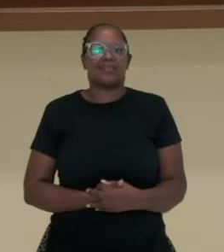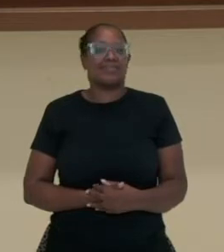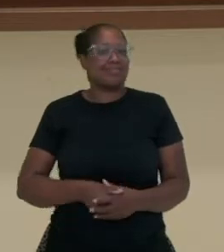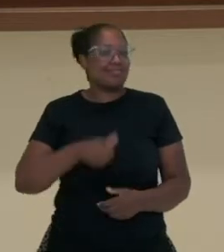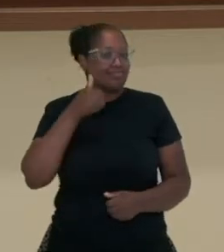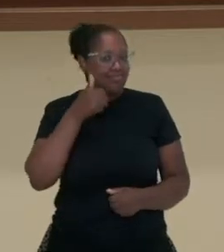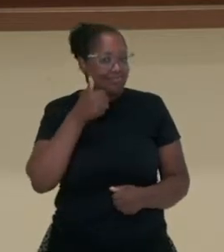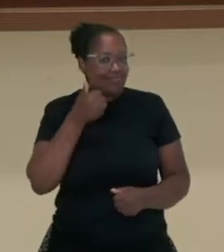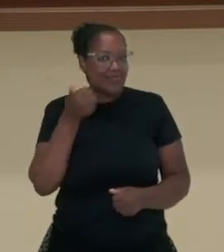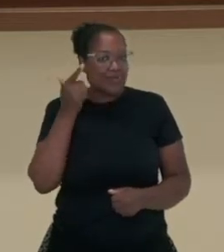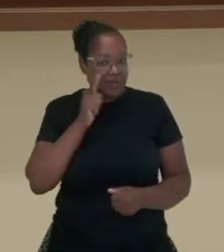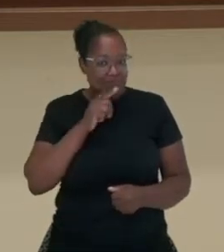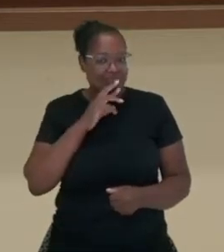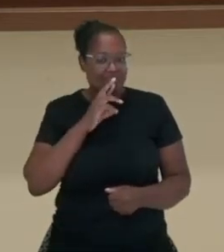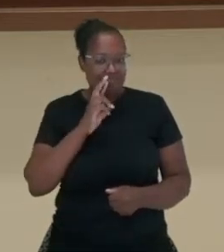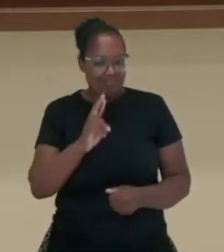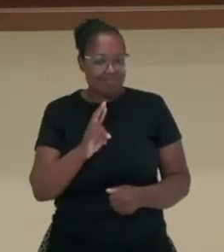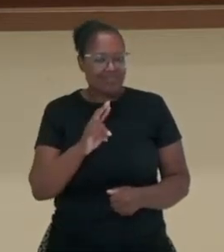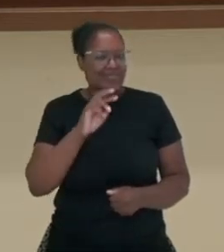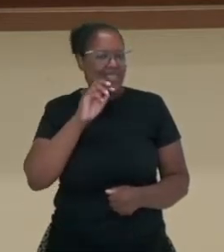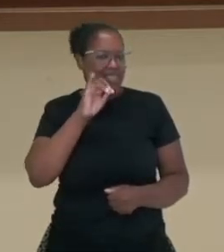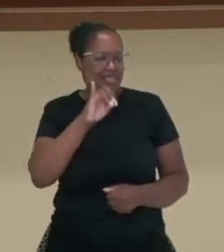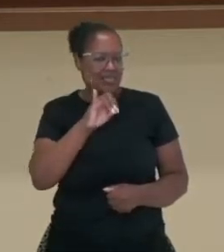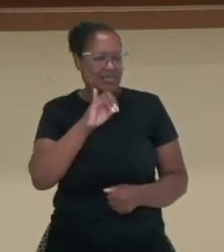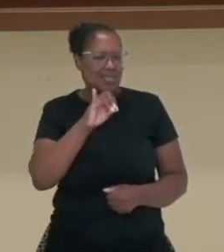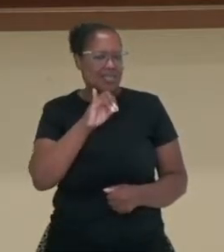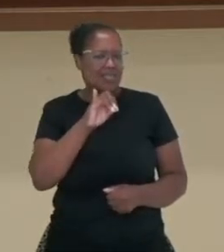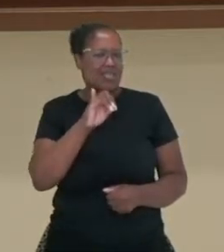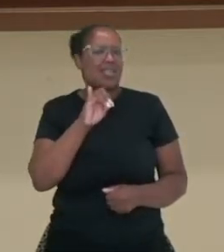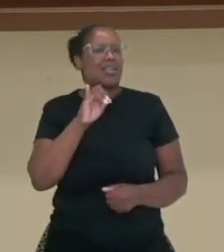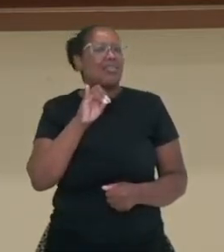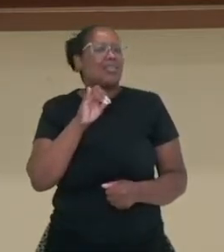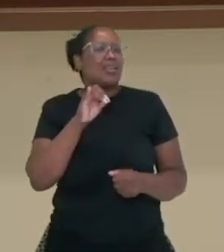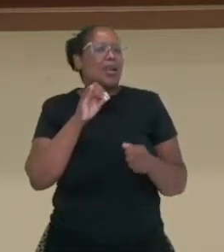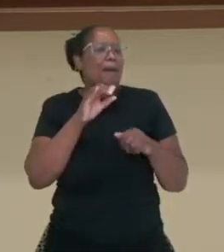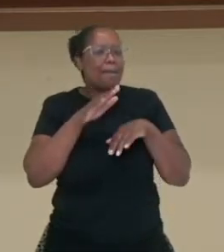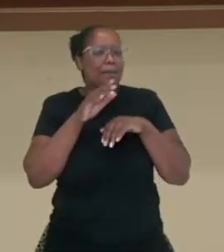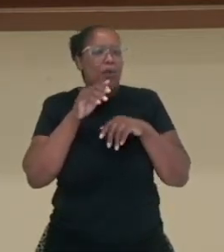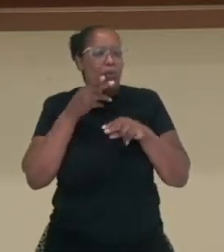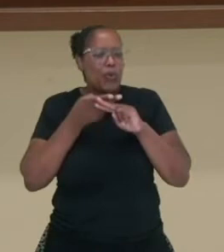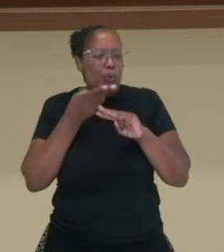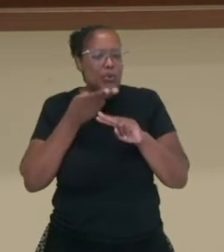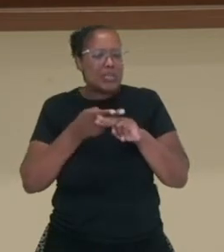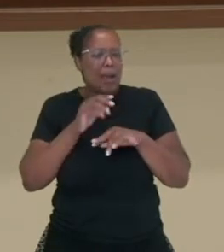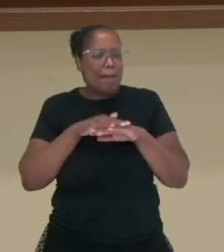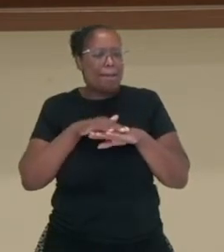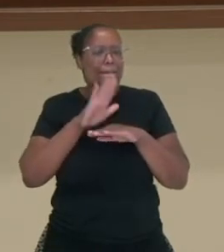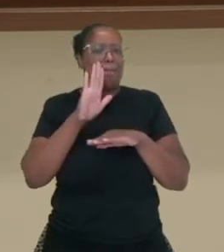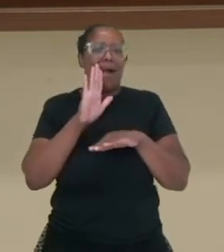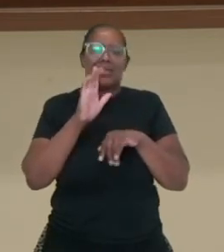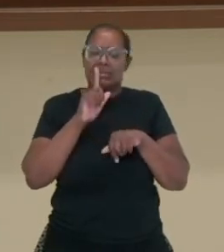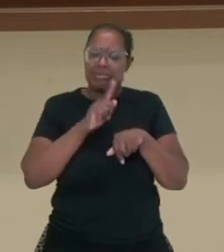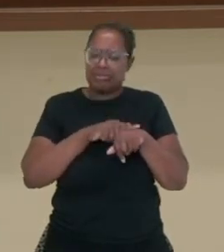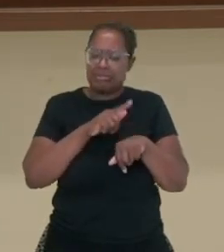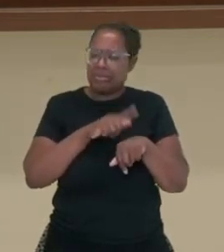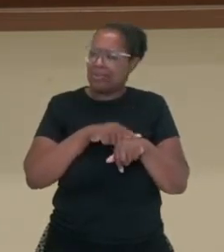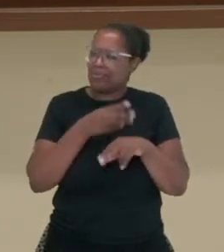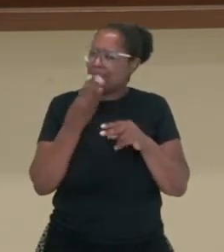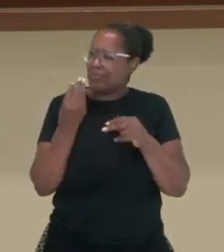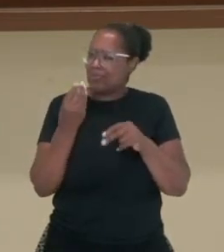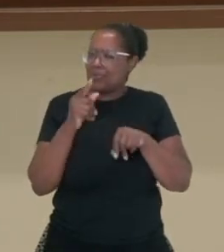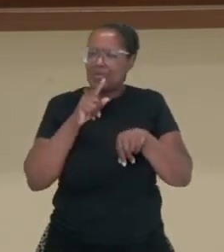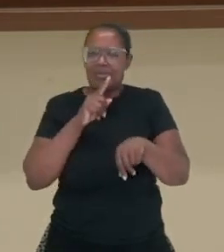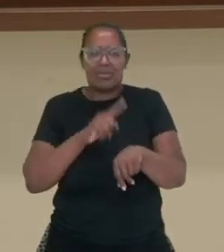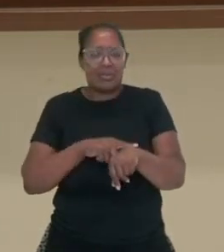Então, gente, olha só, se você está dedicando mais tempo, muito mais tempo